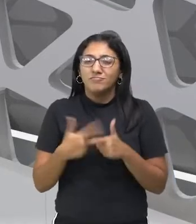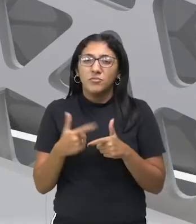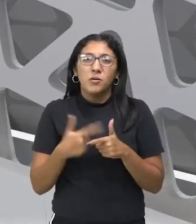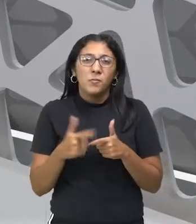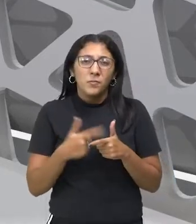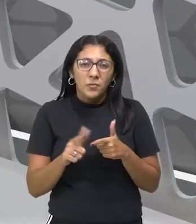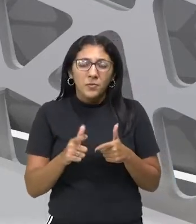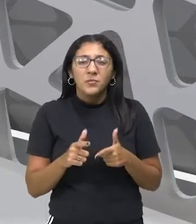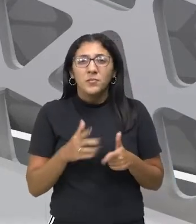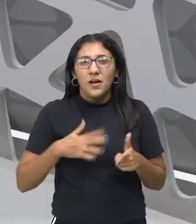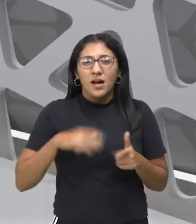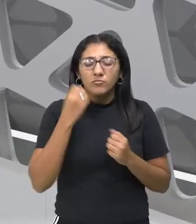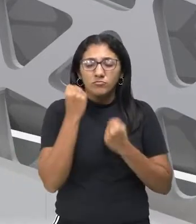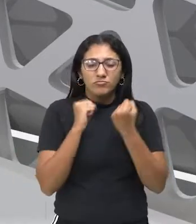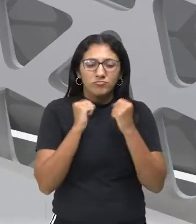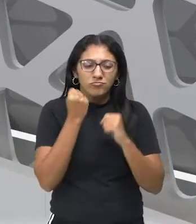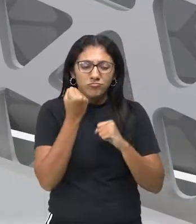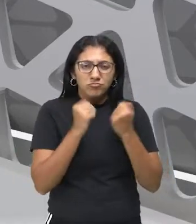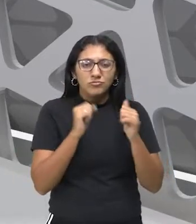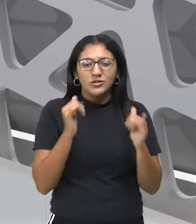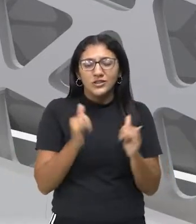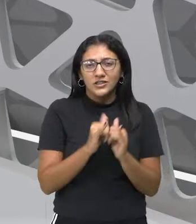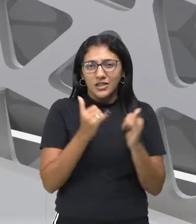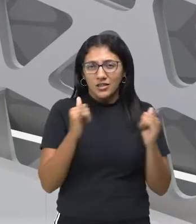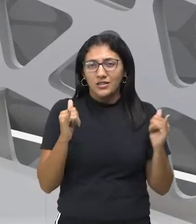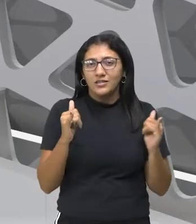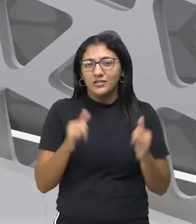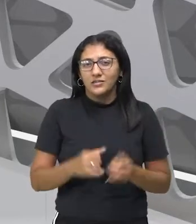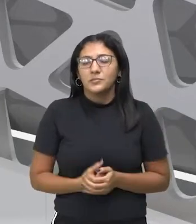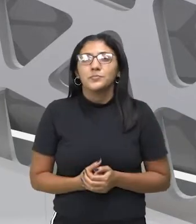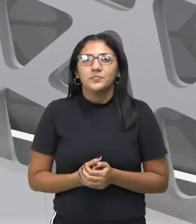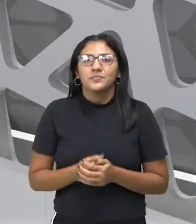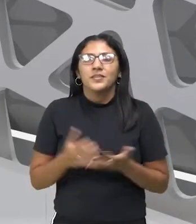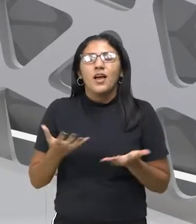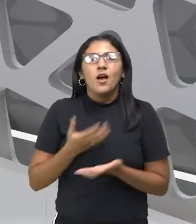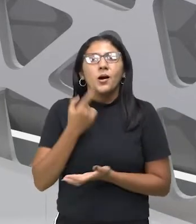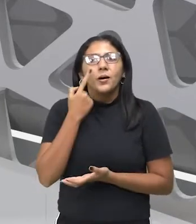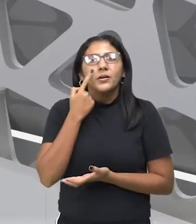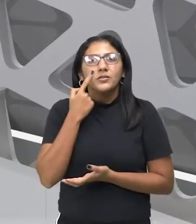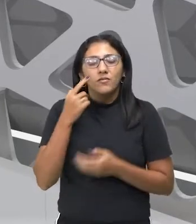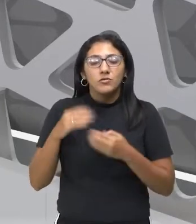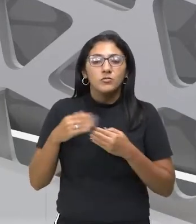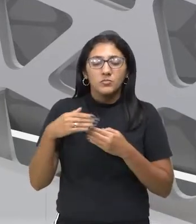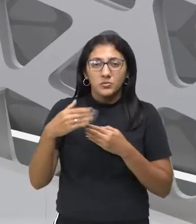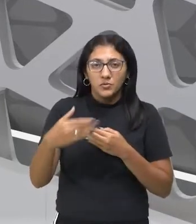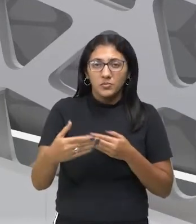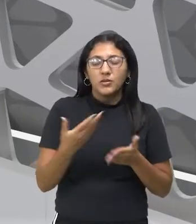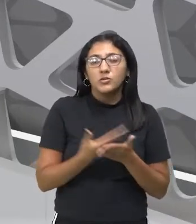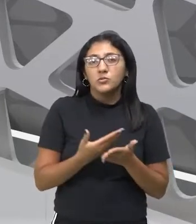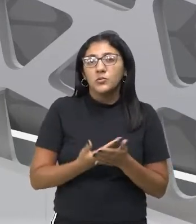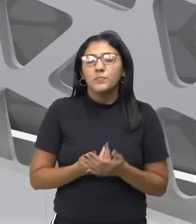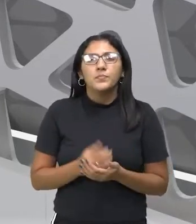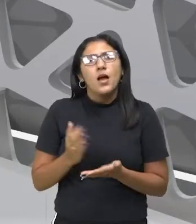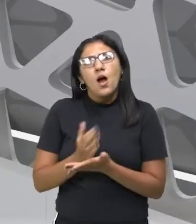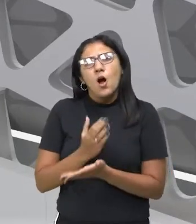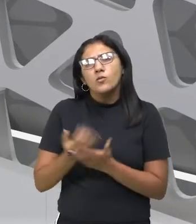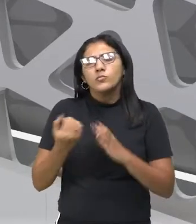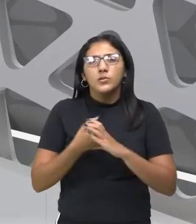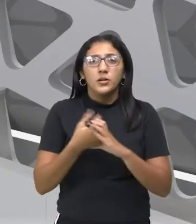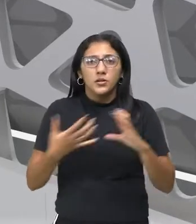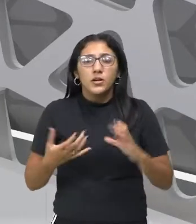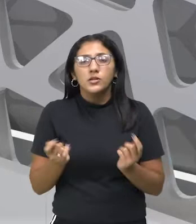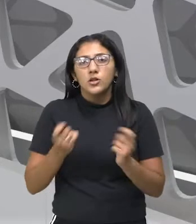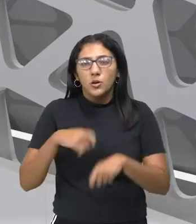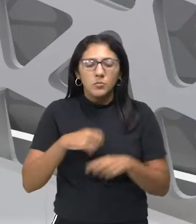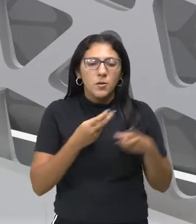potencial hidráulico e depois do potencial hidrelétrico. E a gente vai verificar ao longo da nossa aula algumas características que a gente